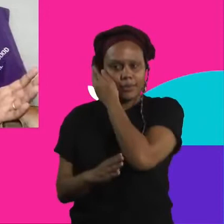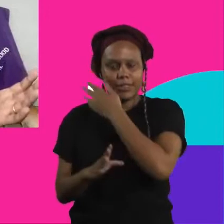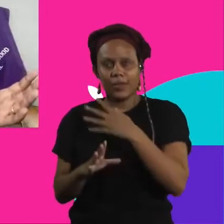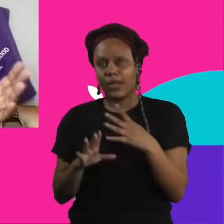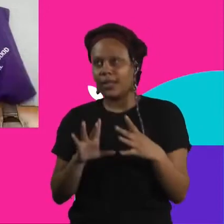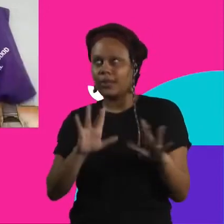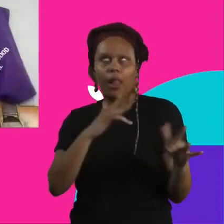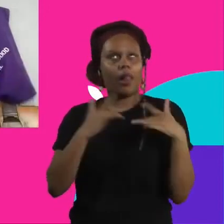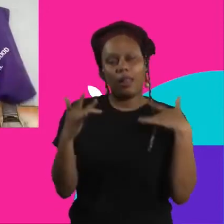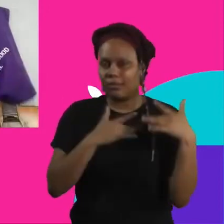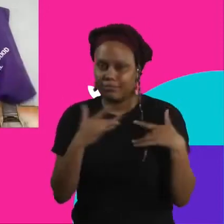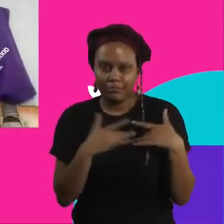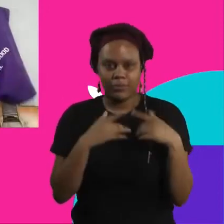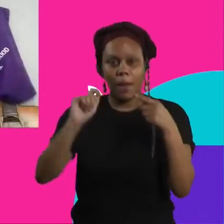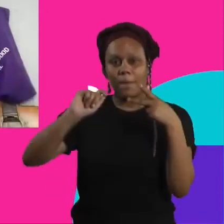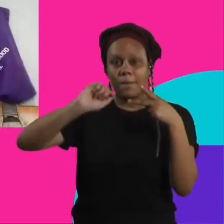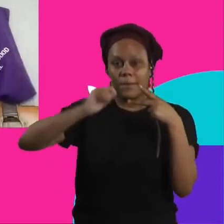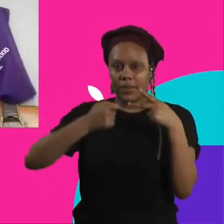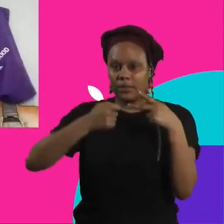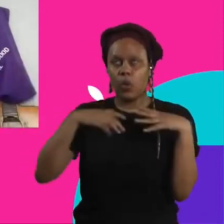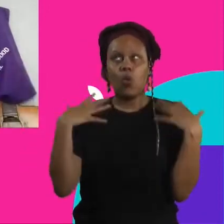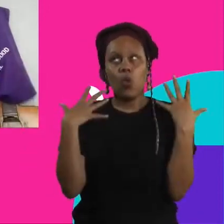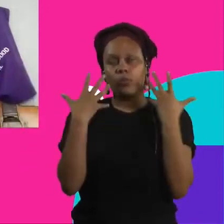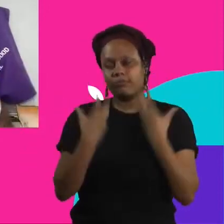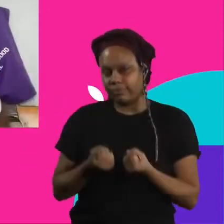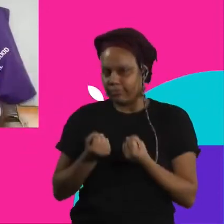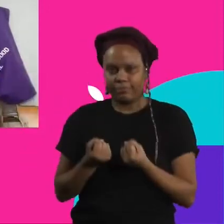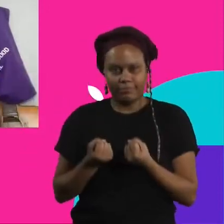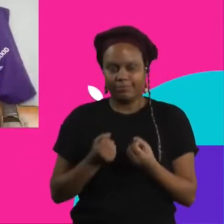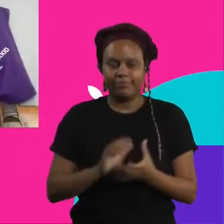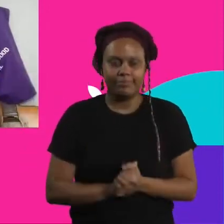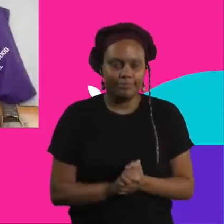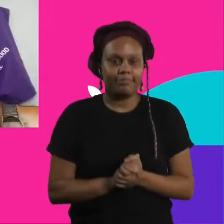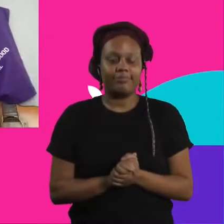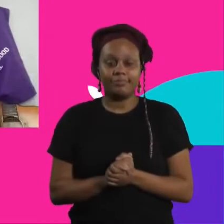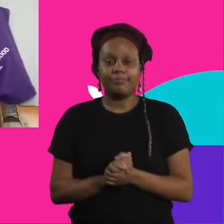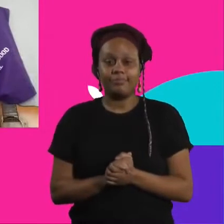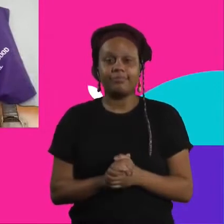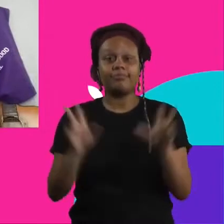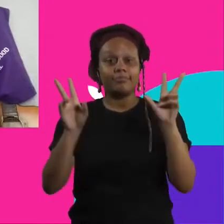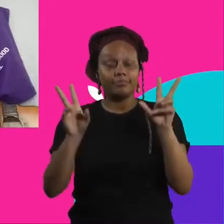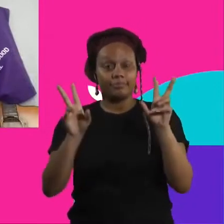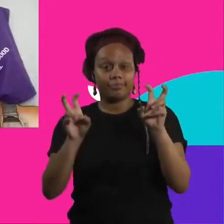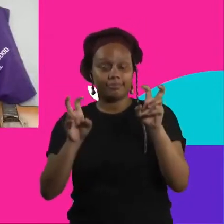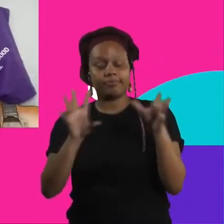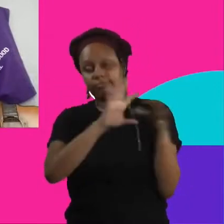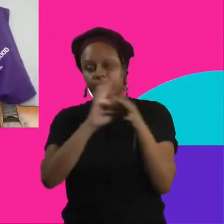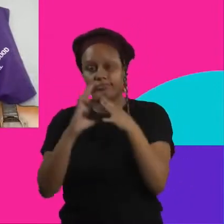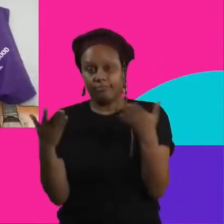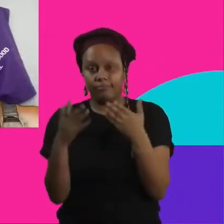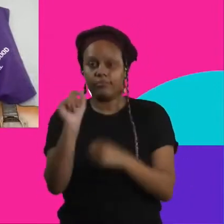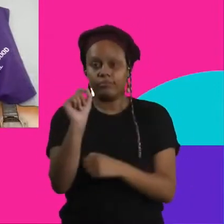Pix, né? O brasileiro adotou o Pix de uma maneira muito, muito rápida, né? Estamos num contexto, eu até